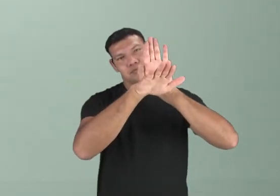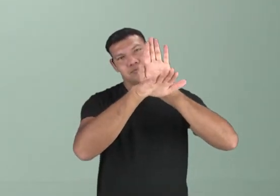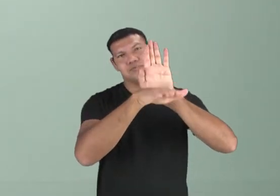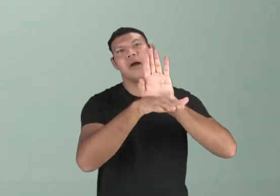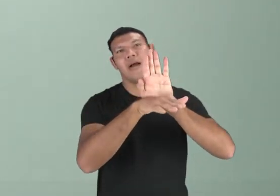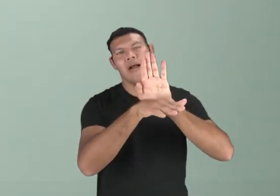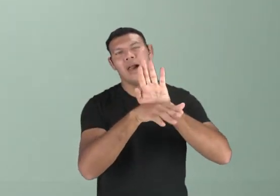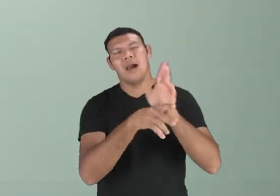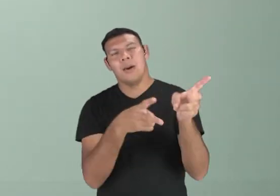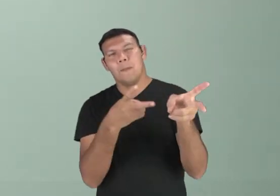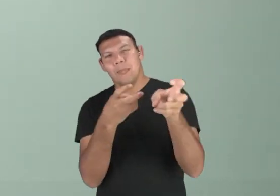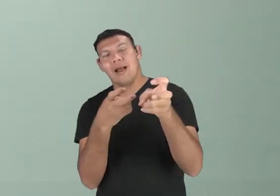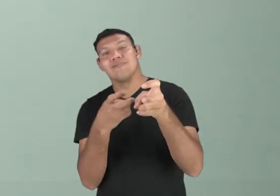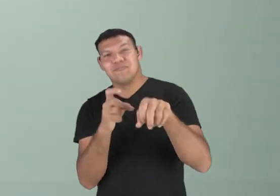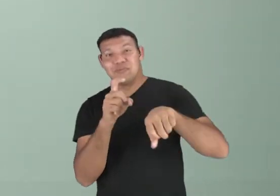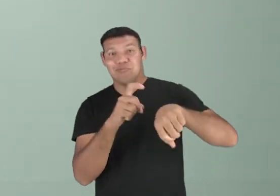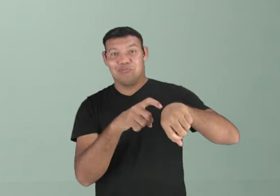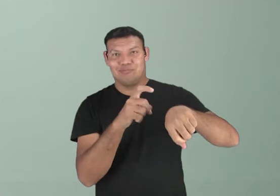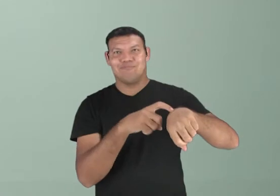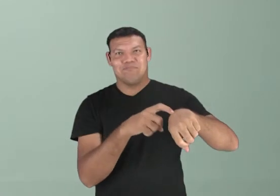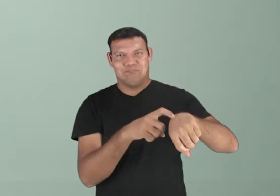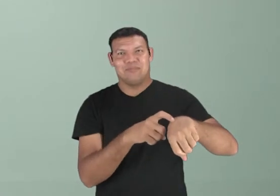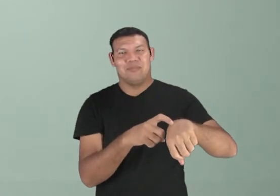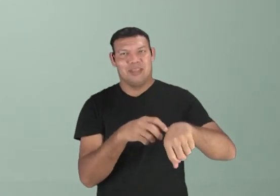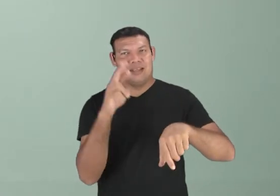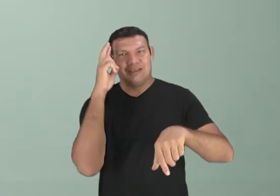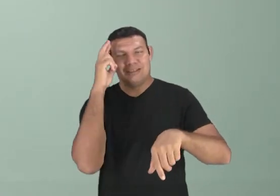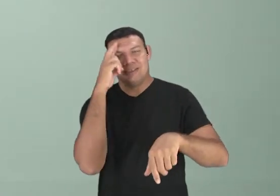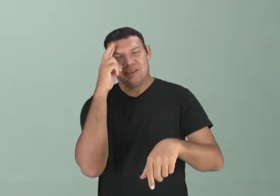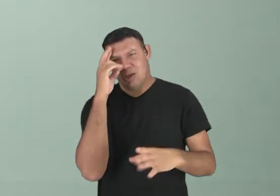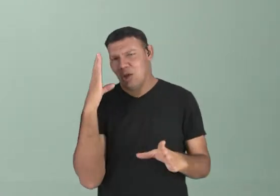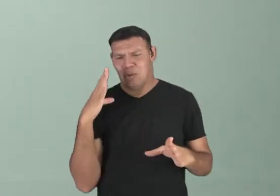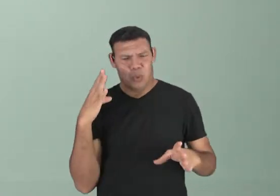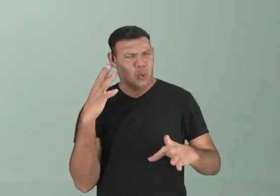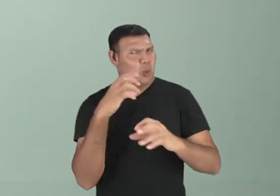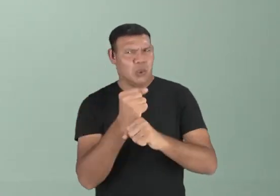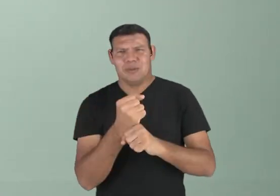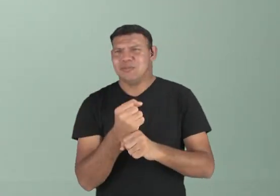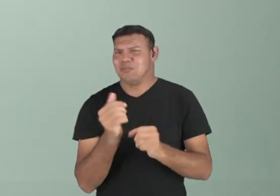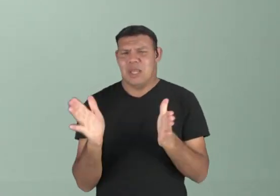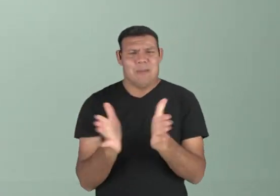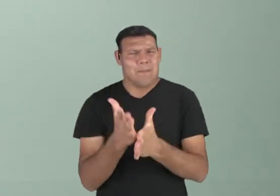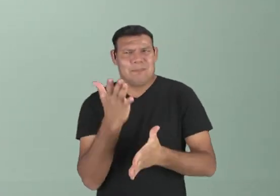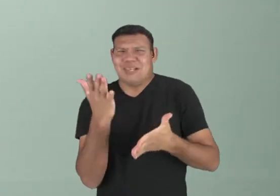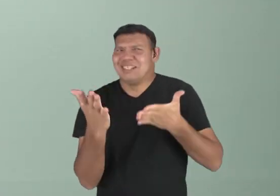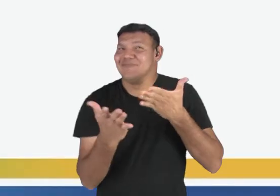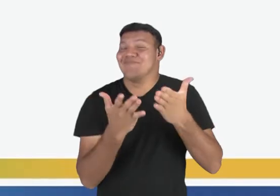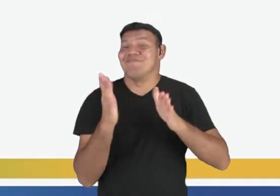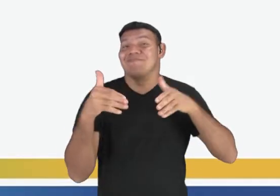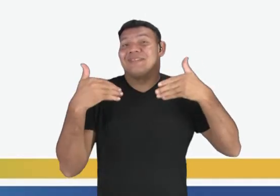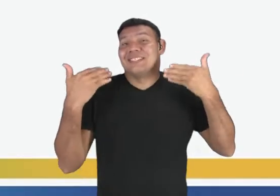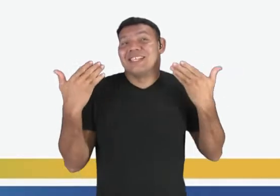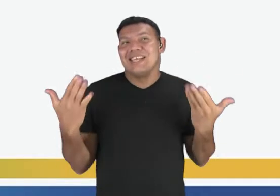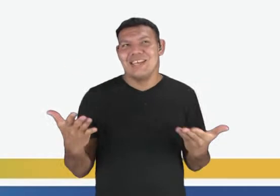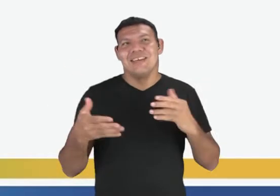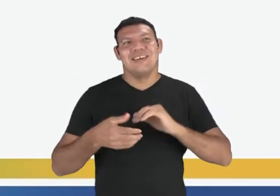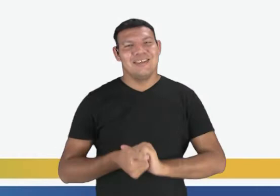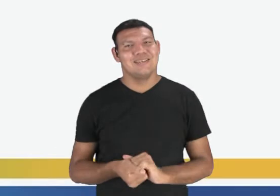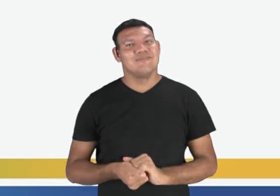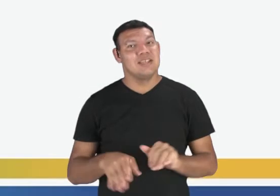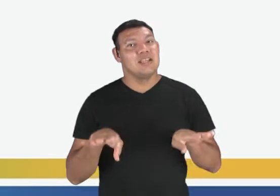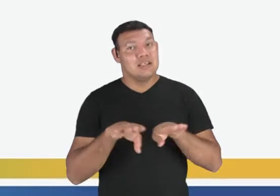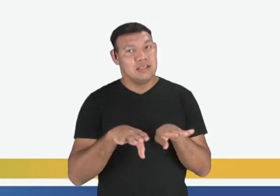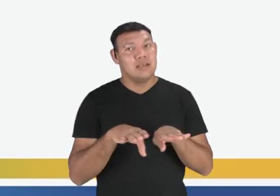Então, para a época dele, ele fez um cálculo fantástico, um cálculo matemático. E aí, não